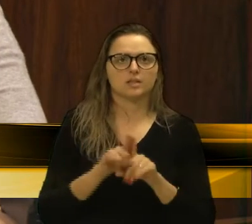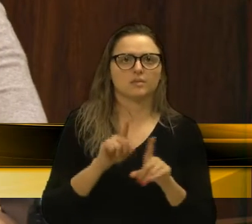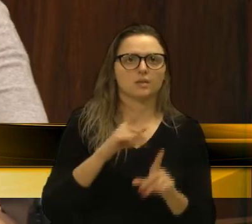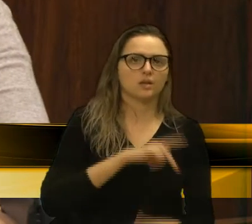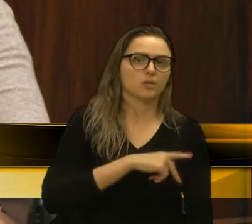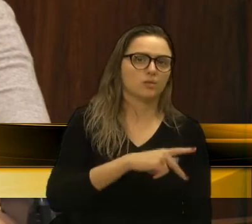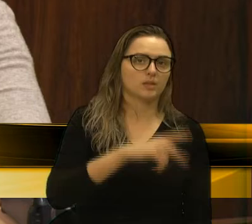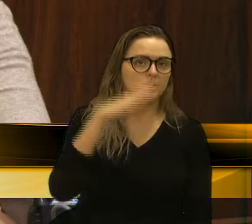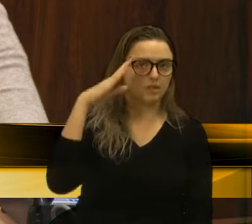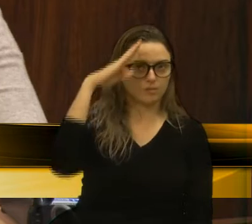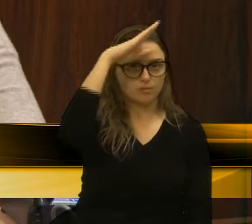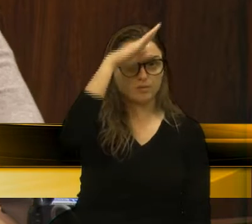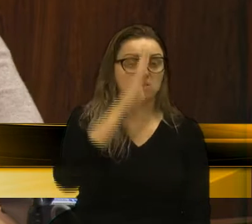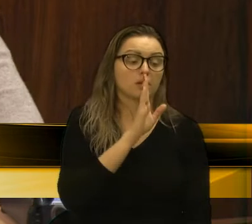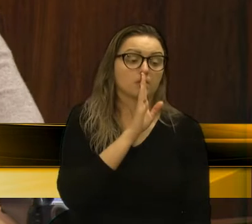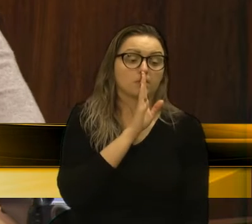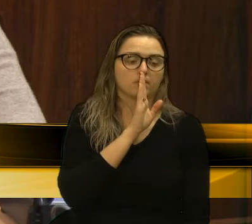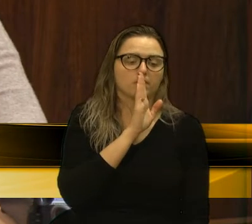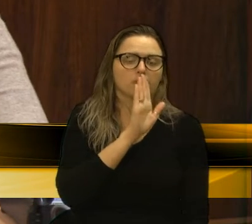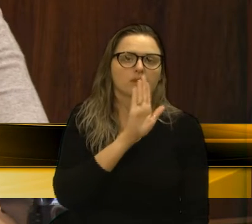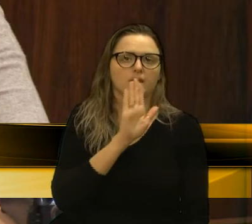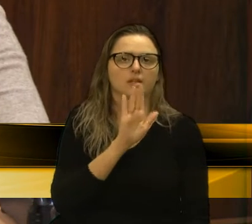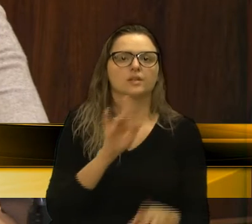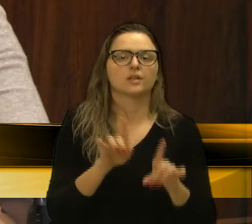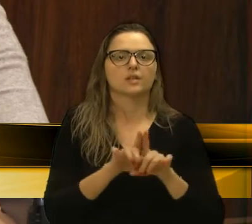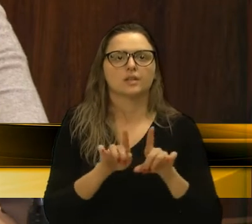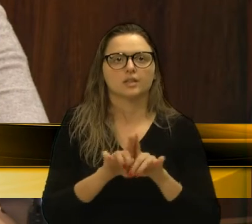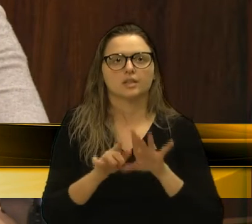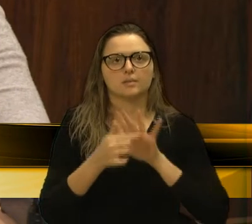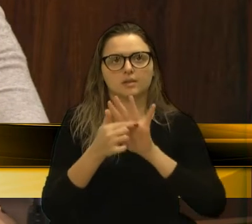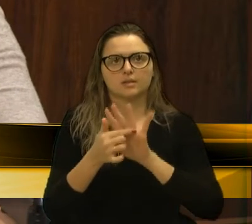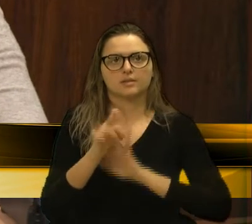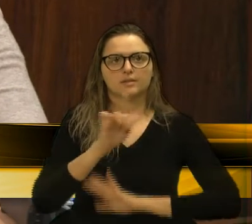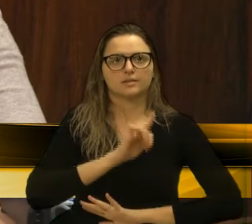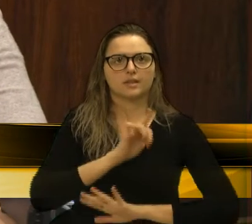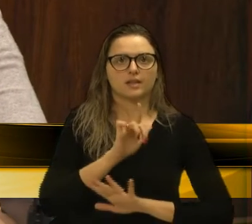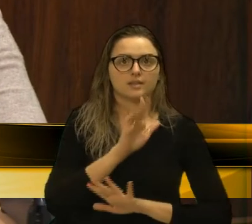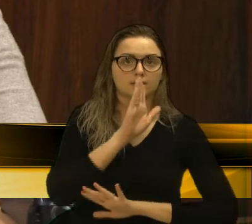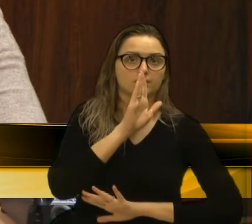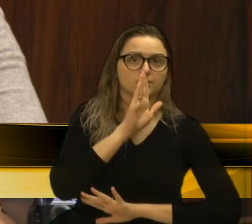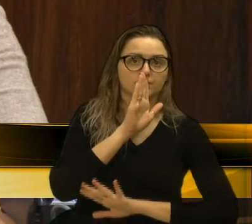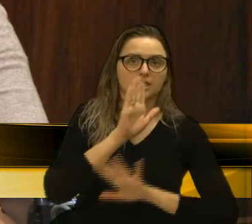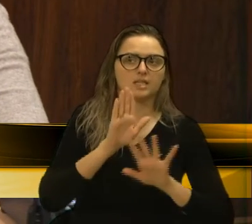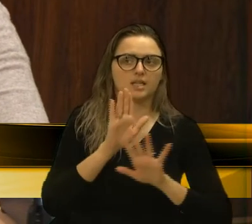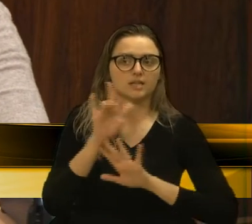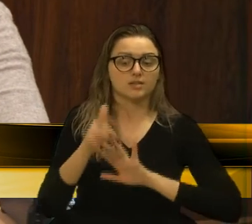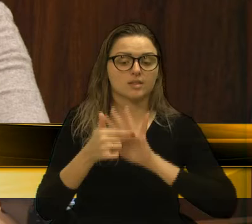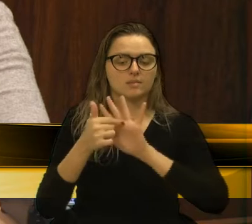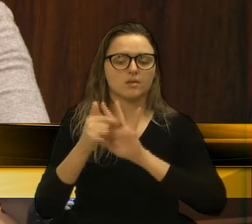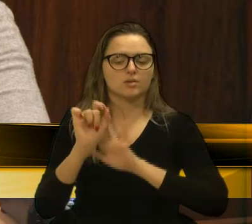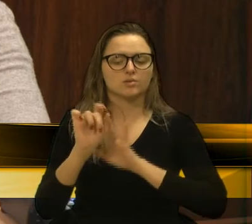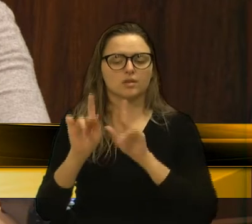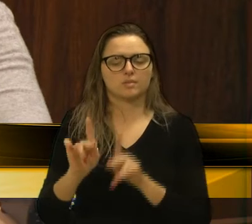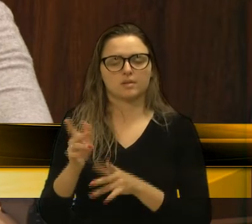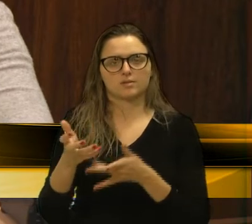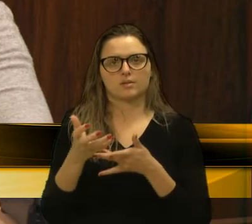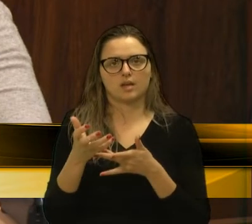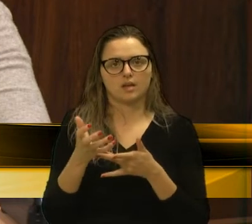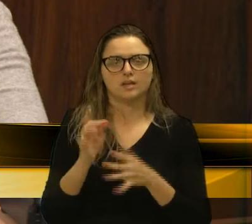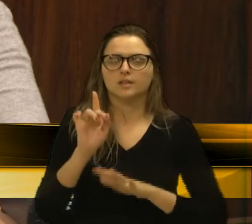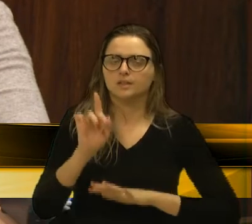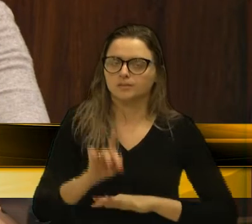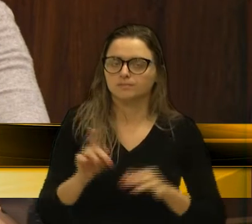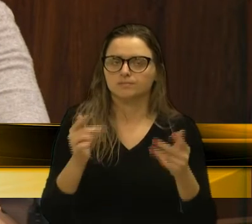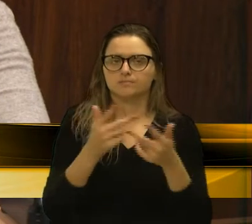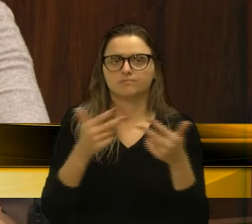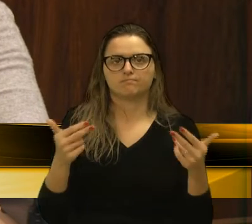né, Bolsonaro, também é algo que diz muito, né? Então, tem silêncio que fala mais do que 1000 palavras. Então, isso é muito